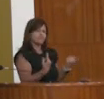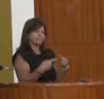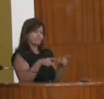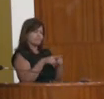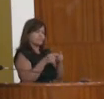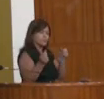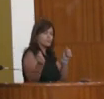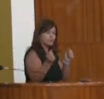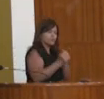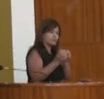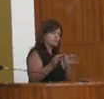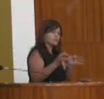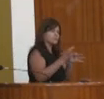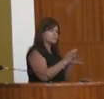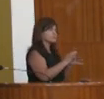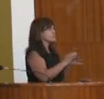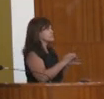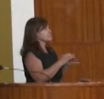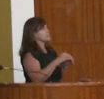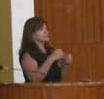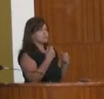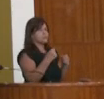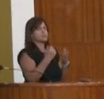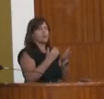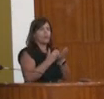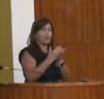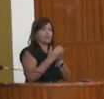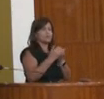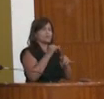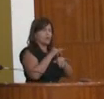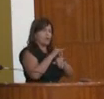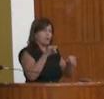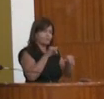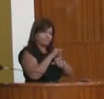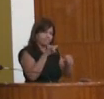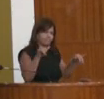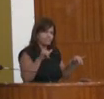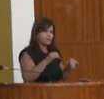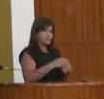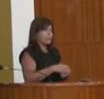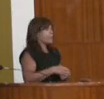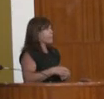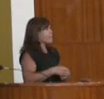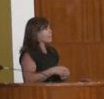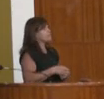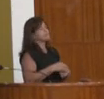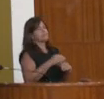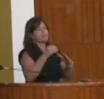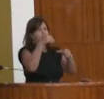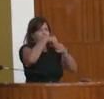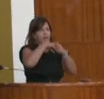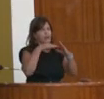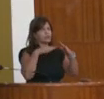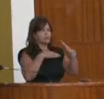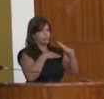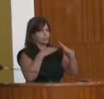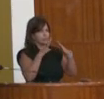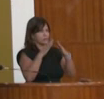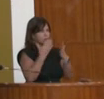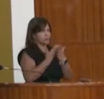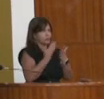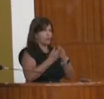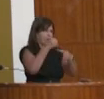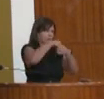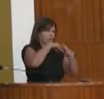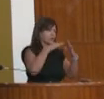eu acho que a campanha é excelente. Deve-se começar também, Rosana, posso reforçar, nas escolas.